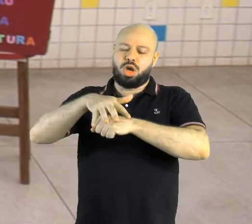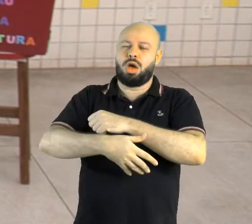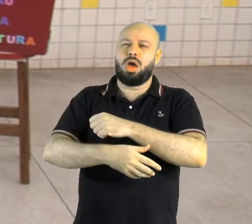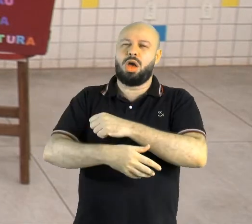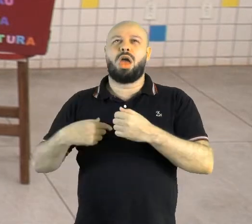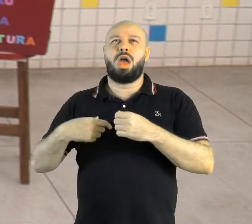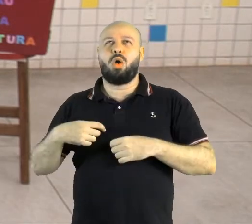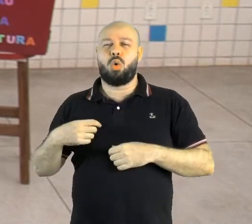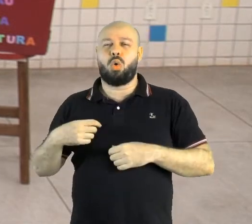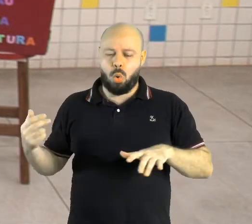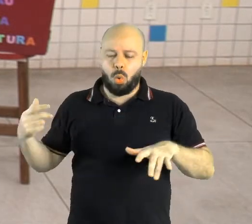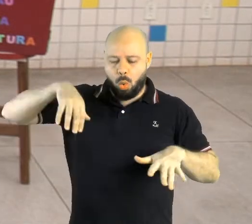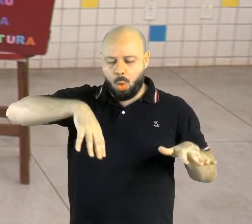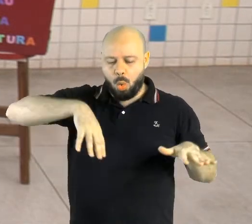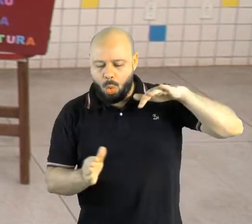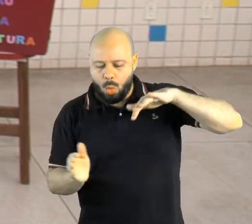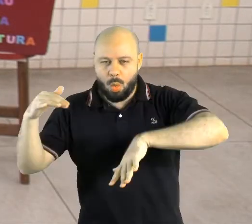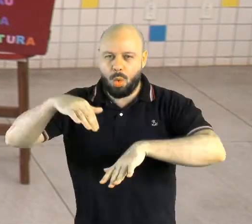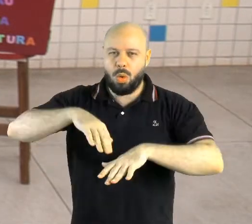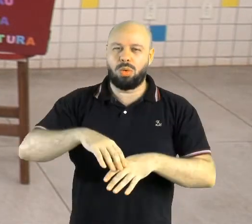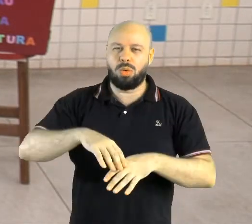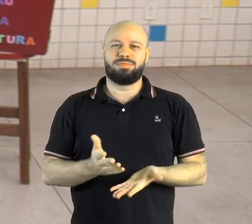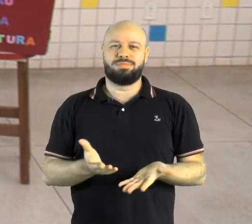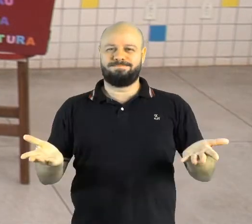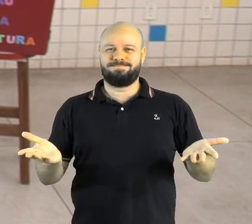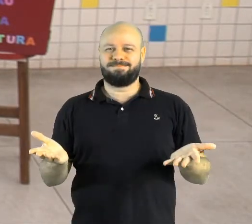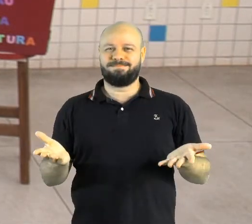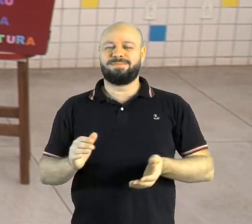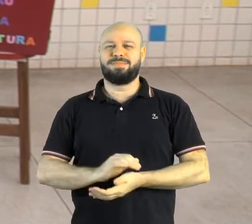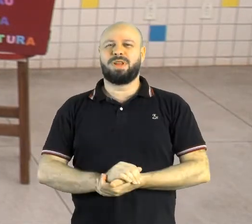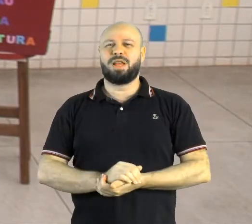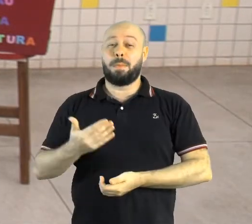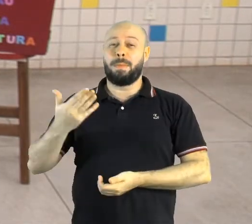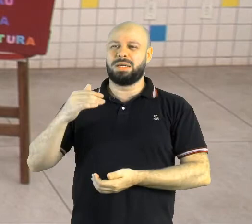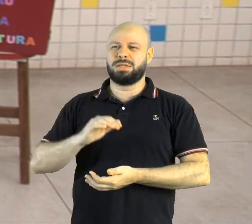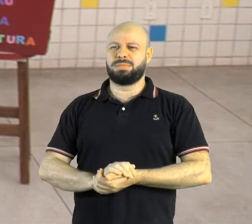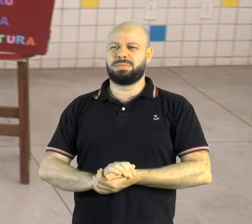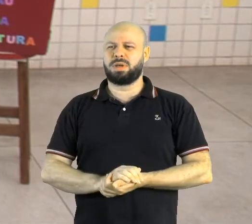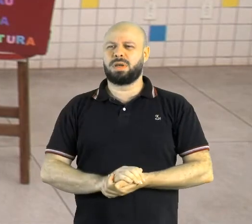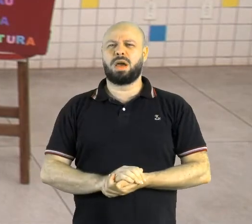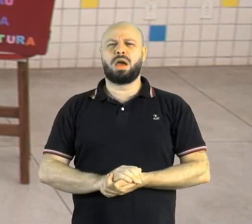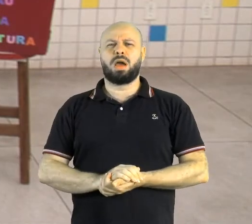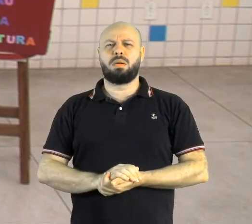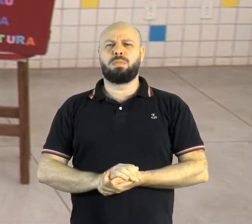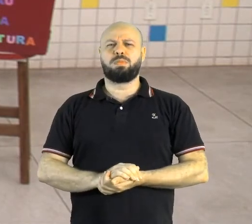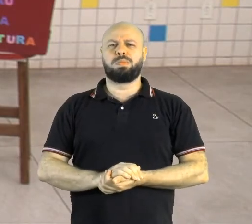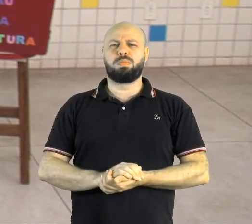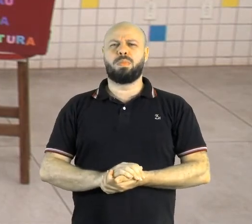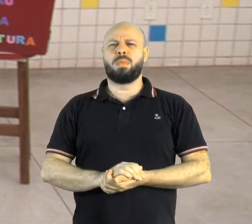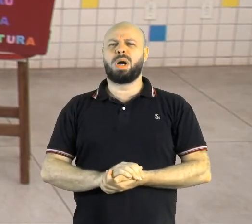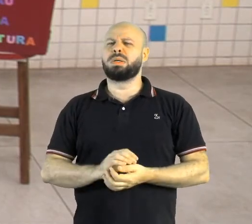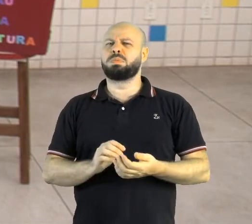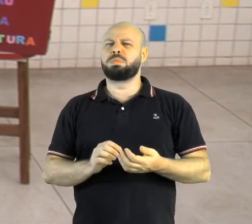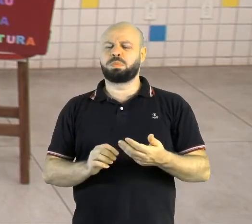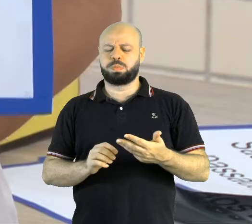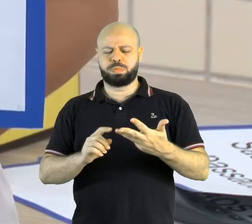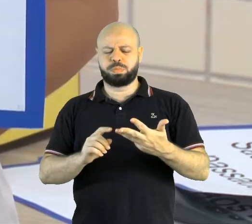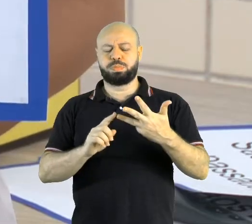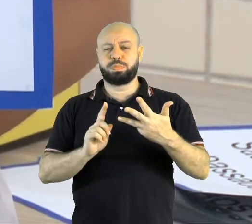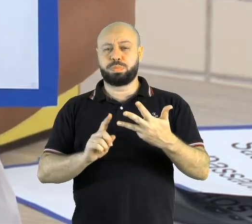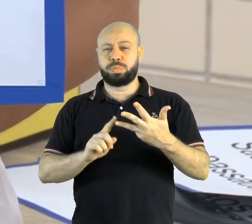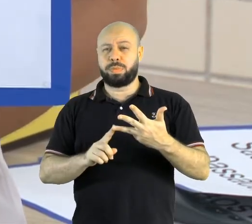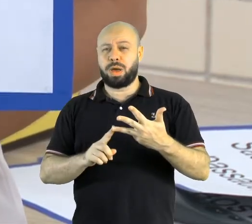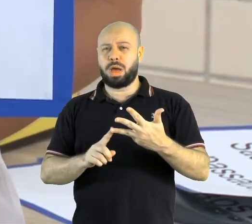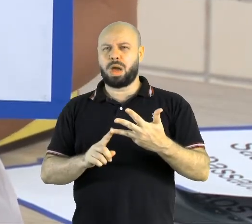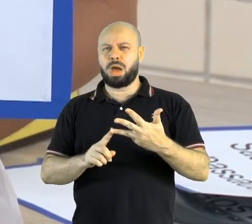passado. Então, olha só, por que padrão culto? Por que é um padrão culto da língua? Porque você